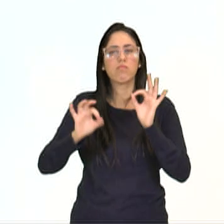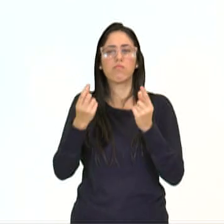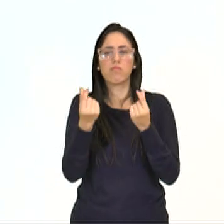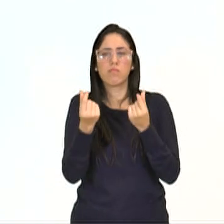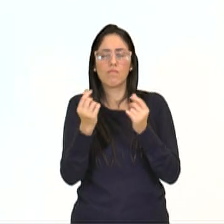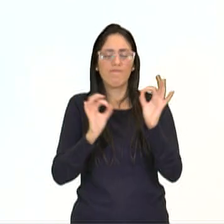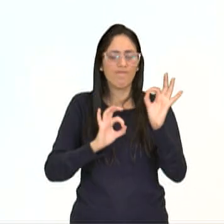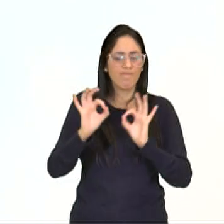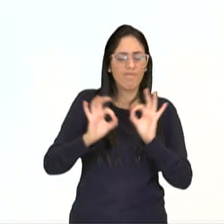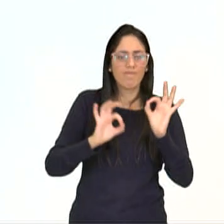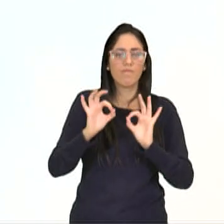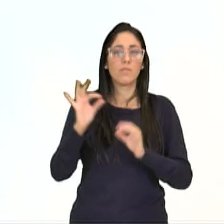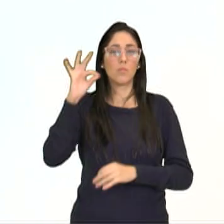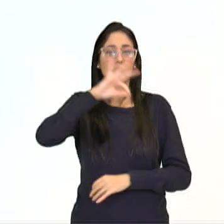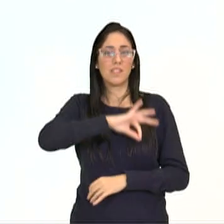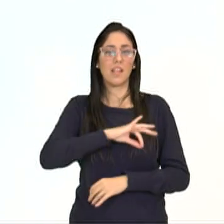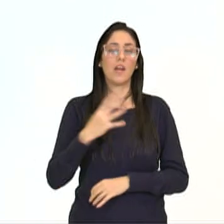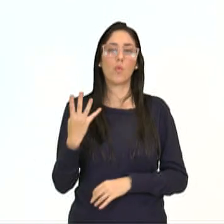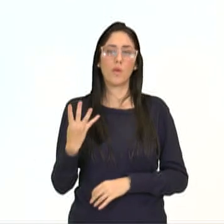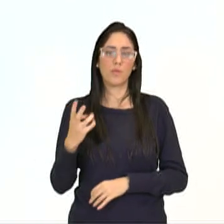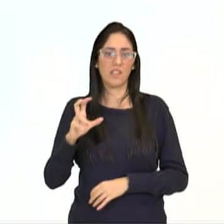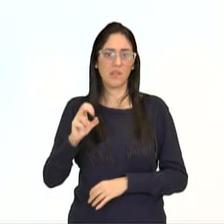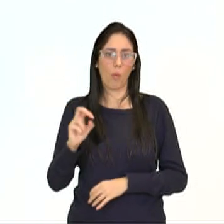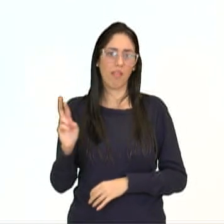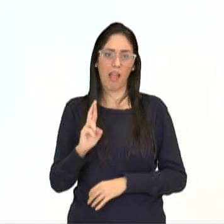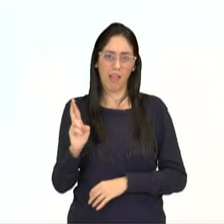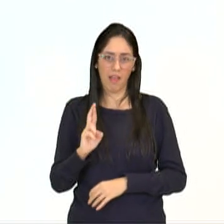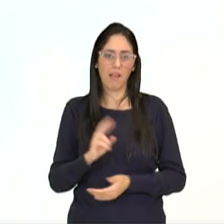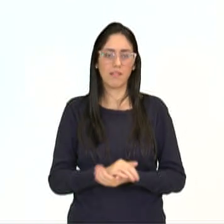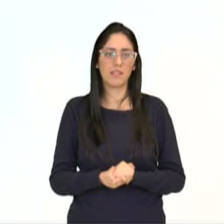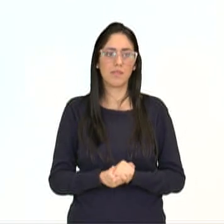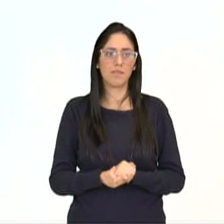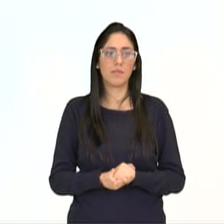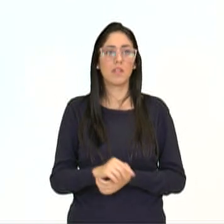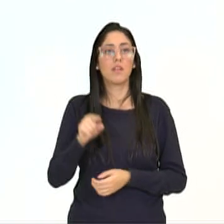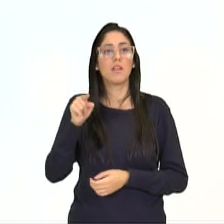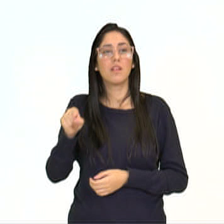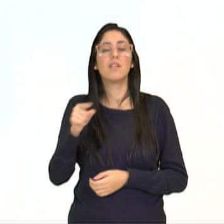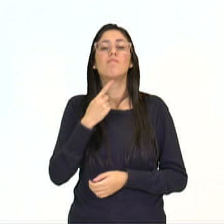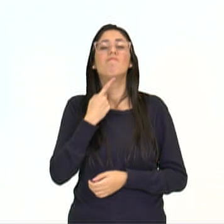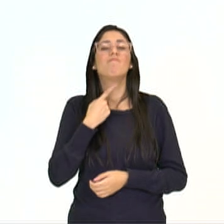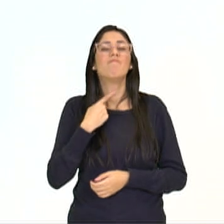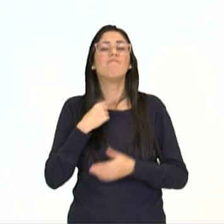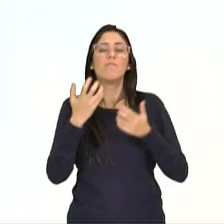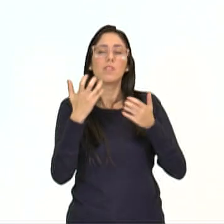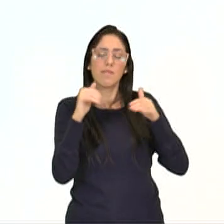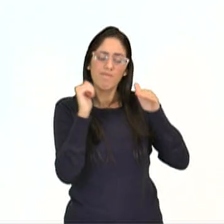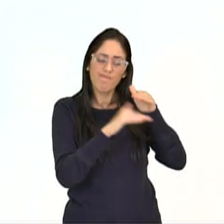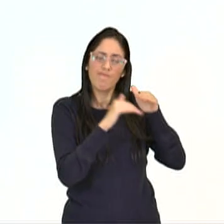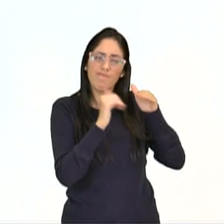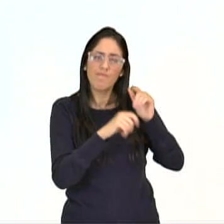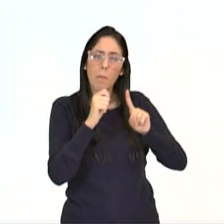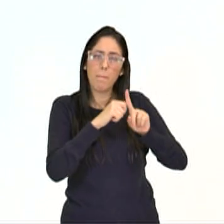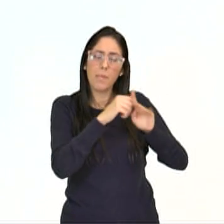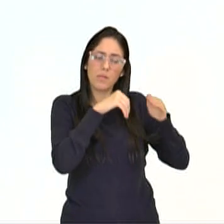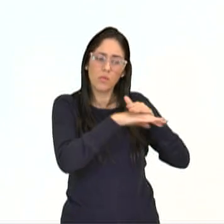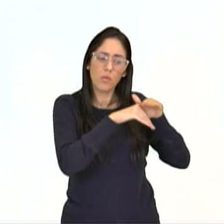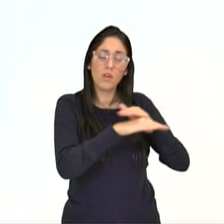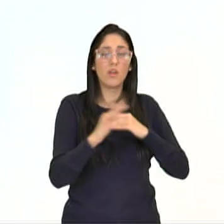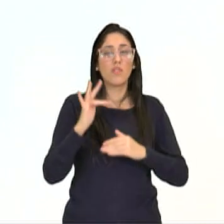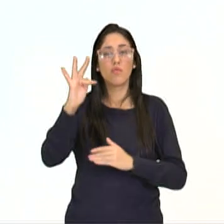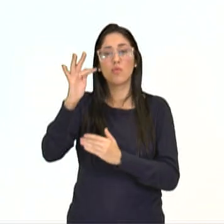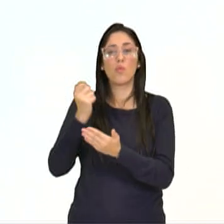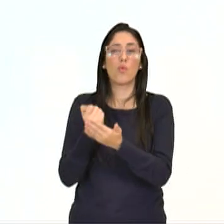com um salário que ganha de R$450. Ele desejava poupar uma quantia por mês para comprar um videogame